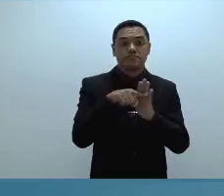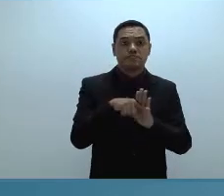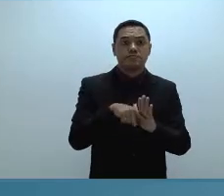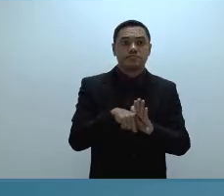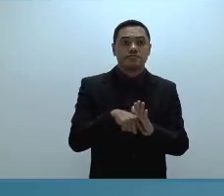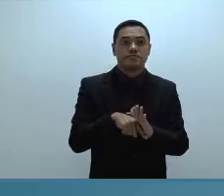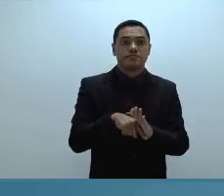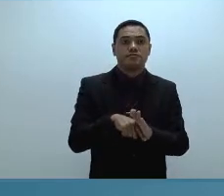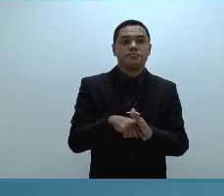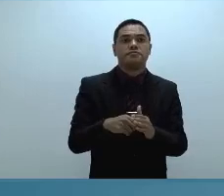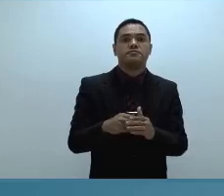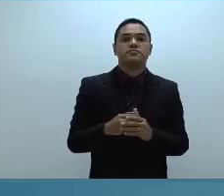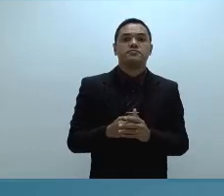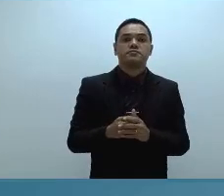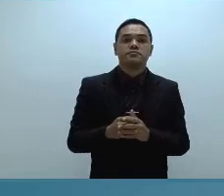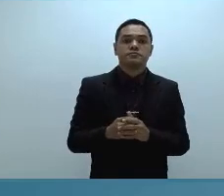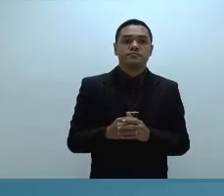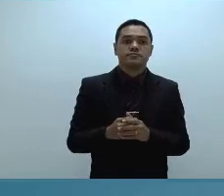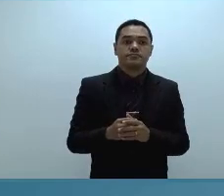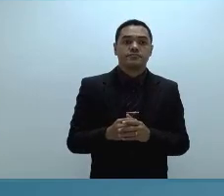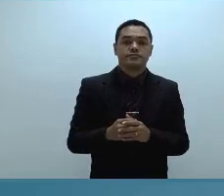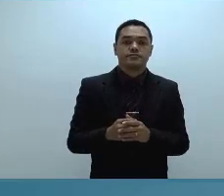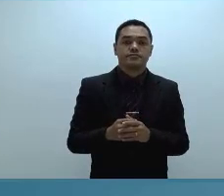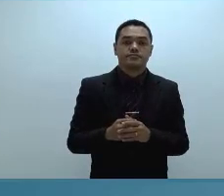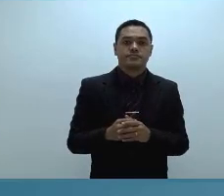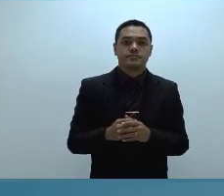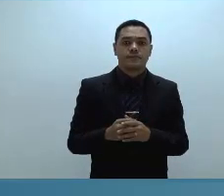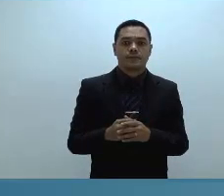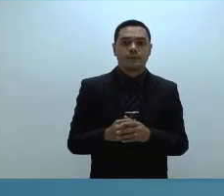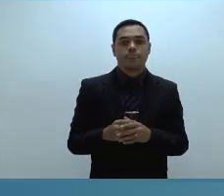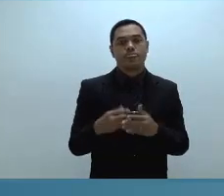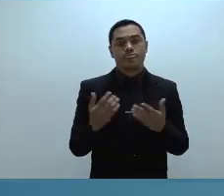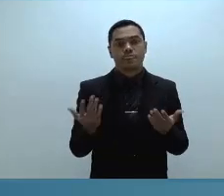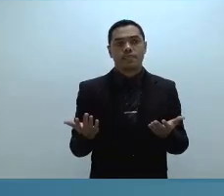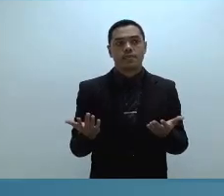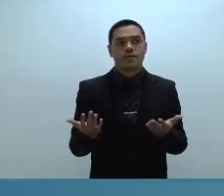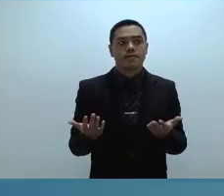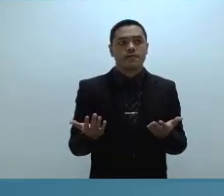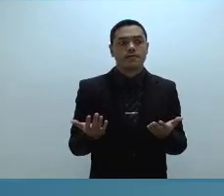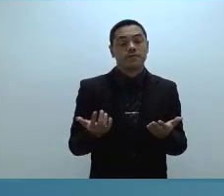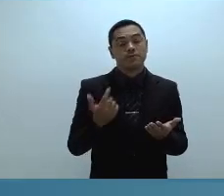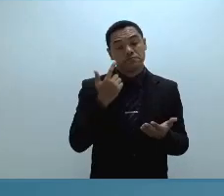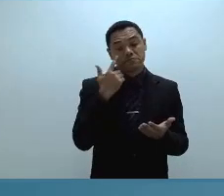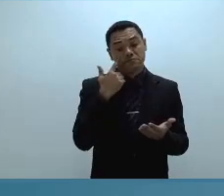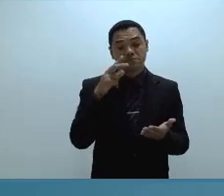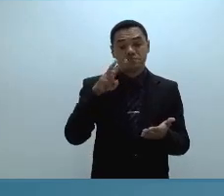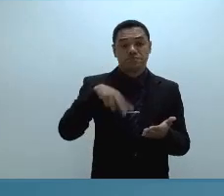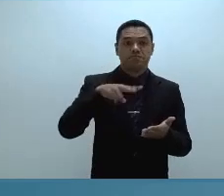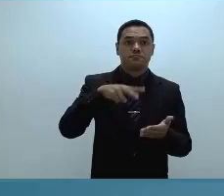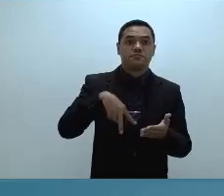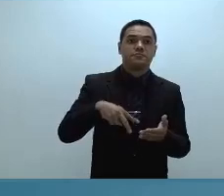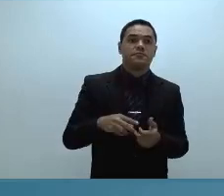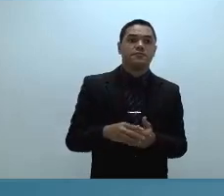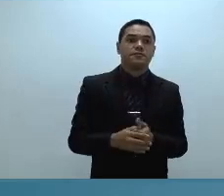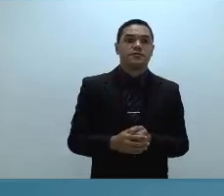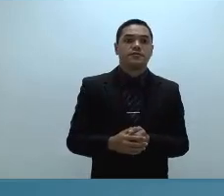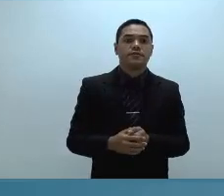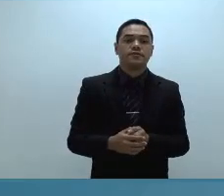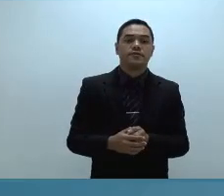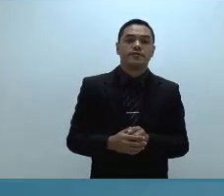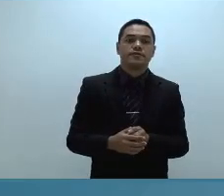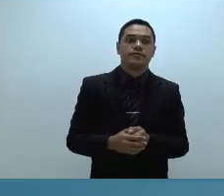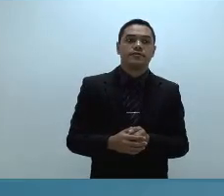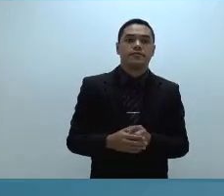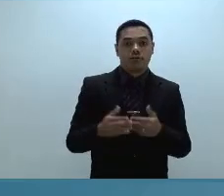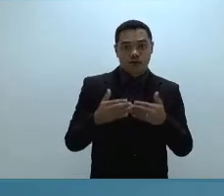a questão exatamente como nós conseguimos ver.